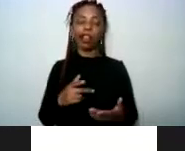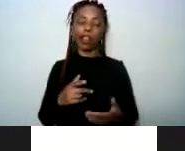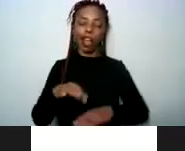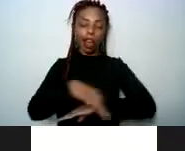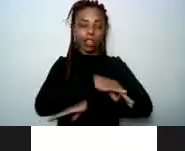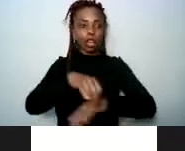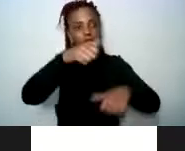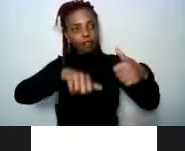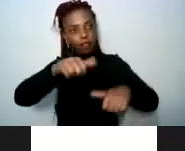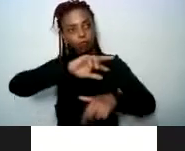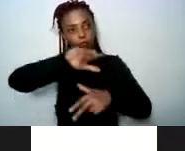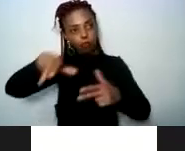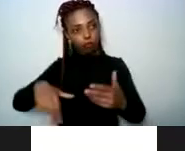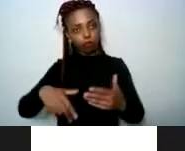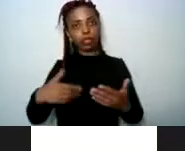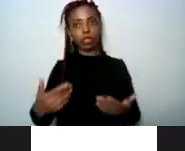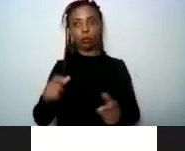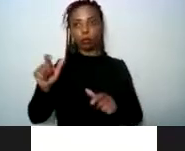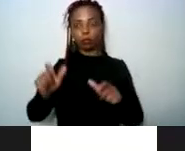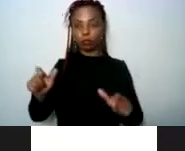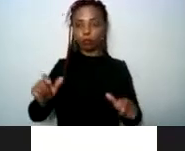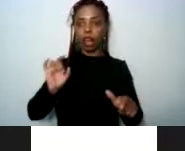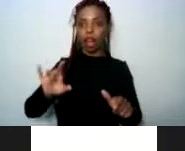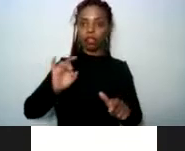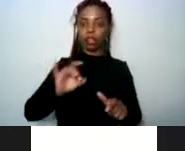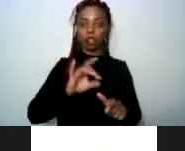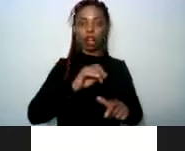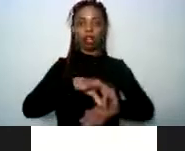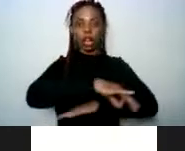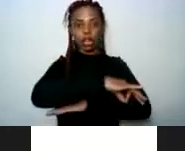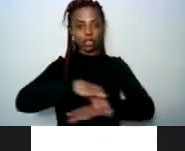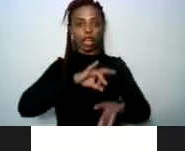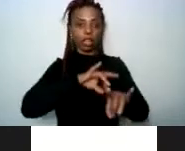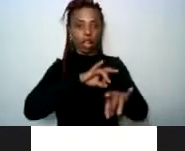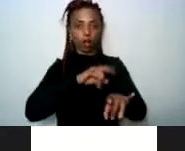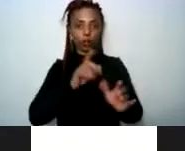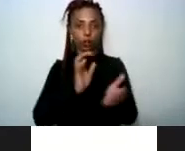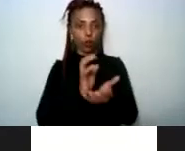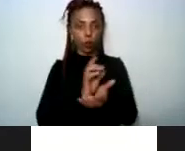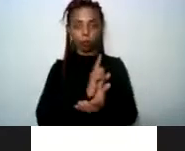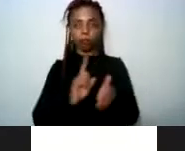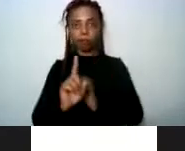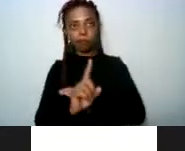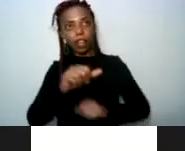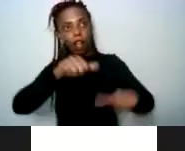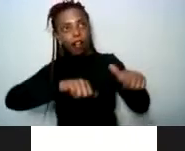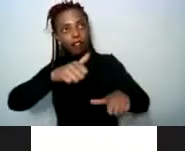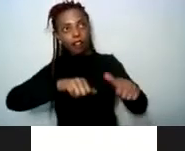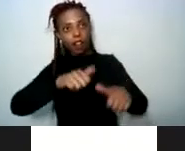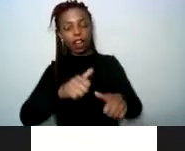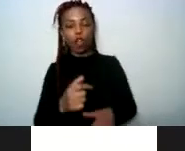os arquitetos que avaliam os técnicos desse órgão eles avaliam o valor